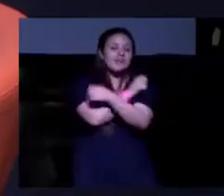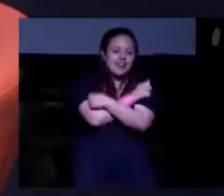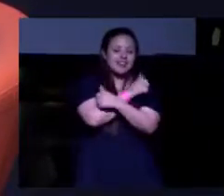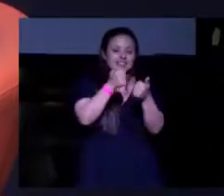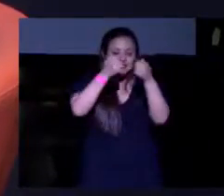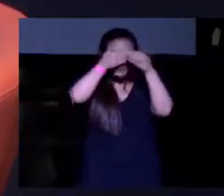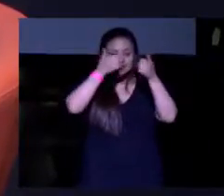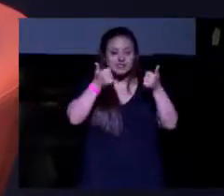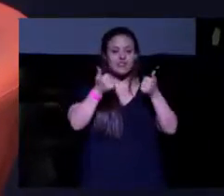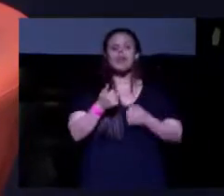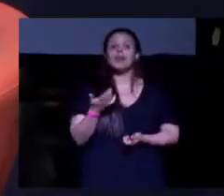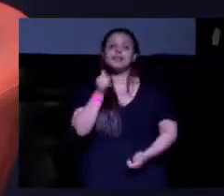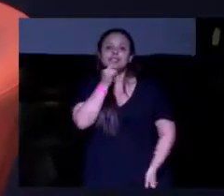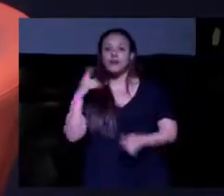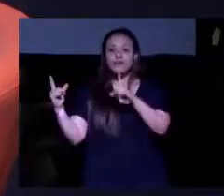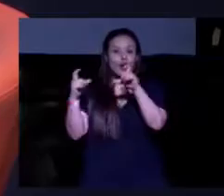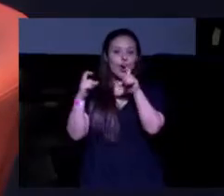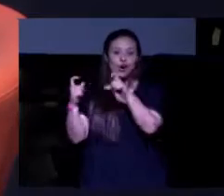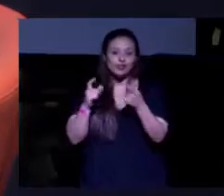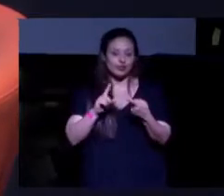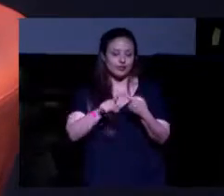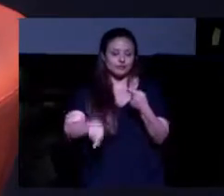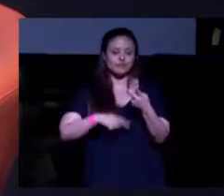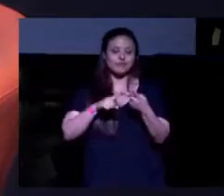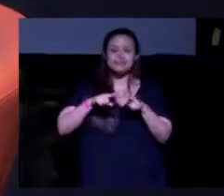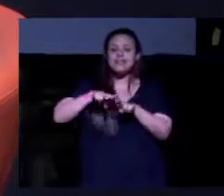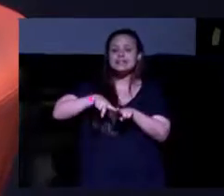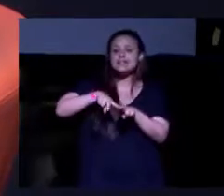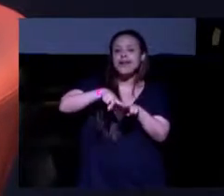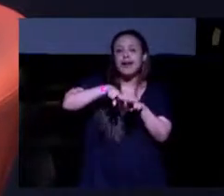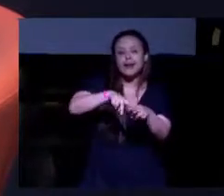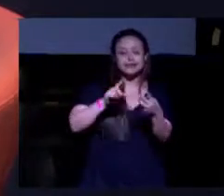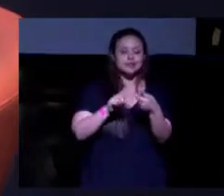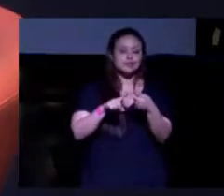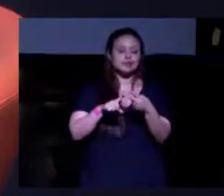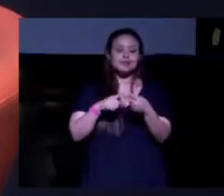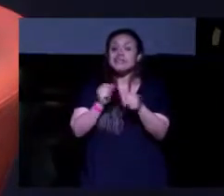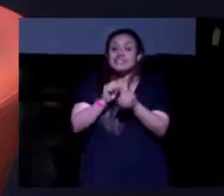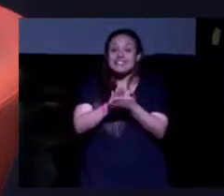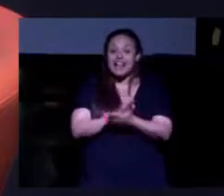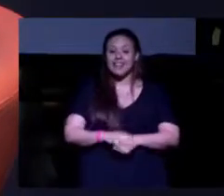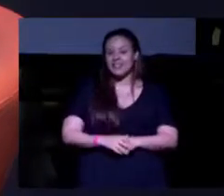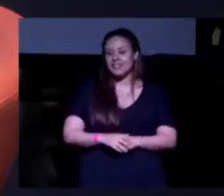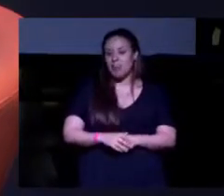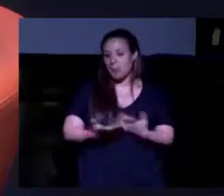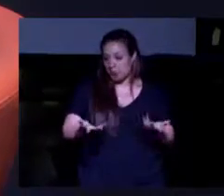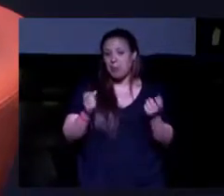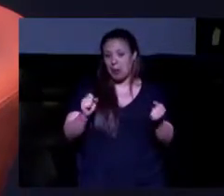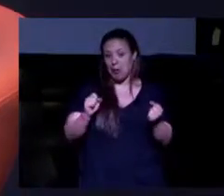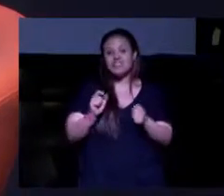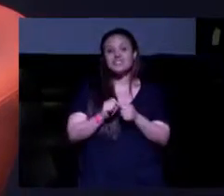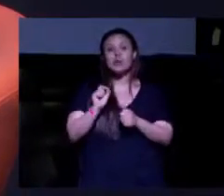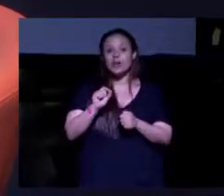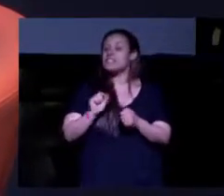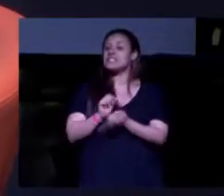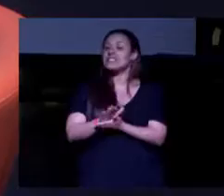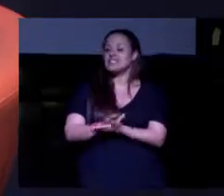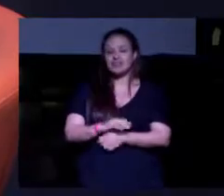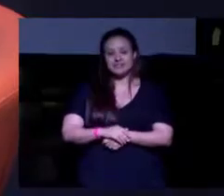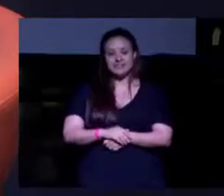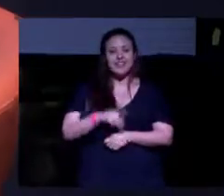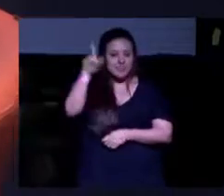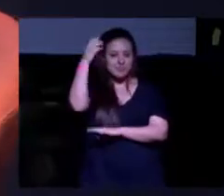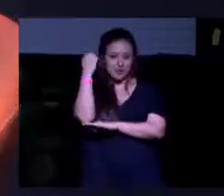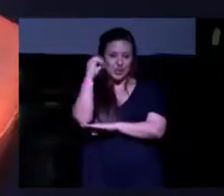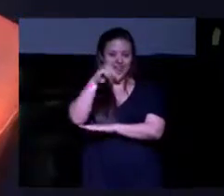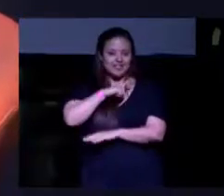seja fazer nada. Né? Lá em Porto Alegre tem um cara que criou o nadismo, né? Uma corrente que busca fazer nada.